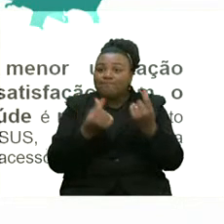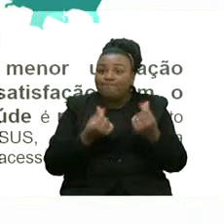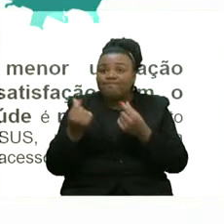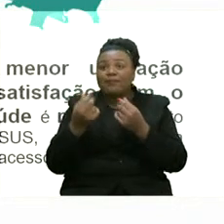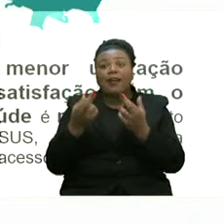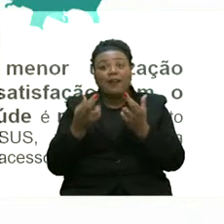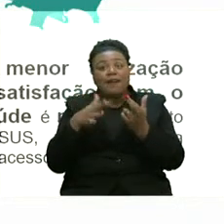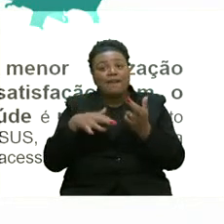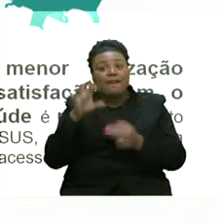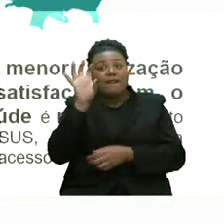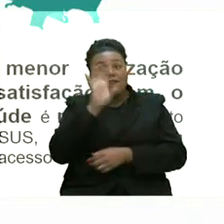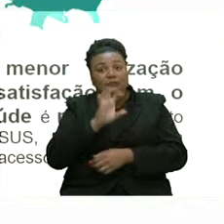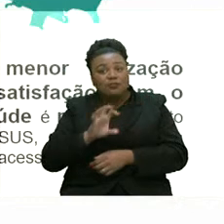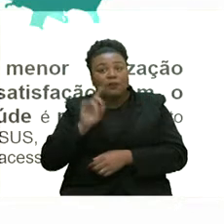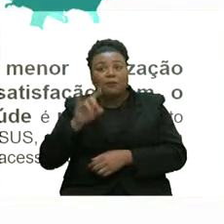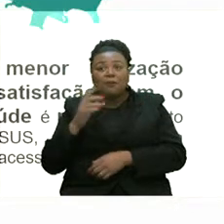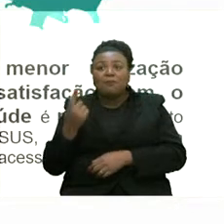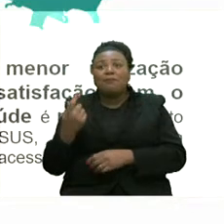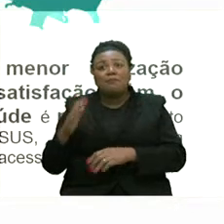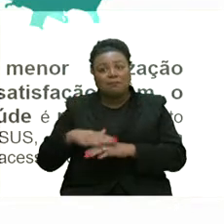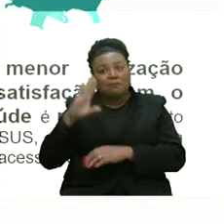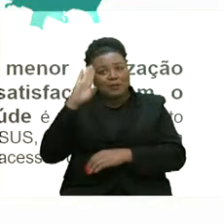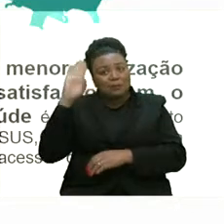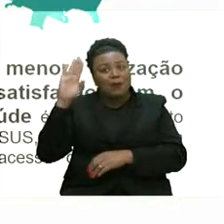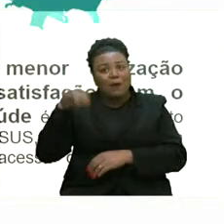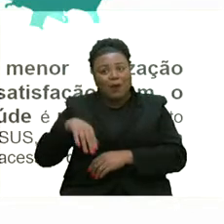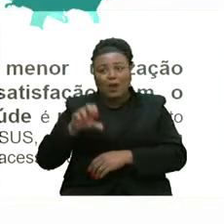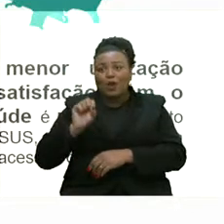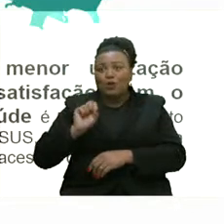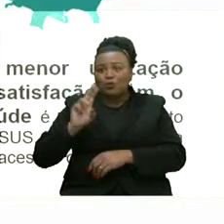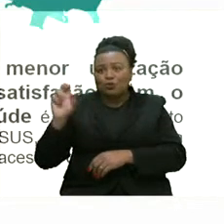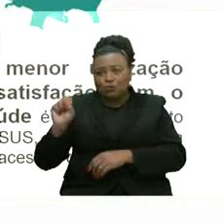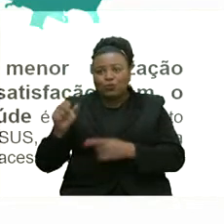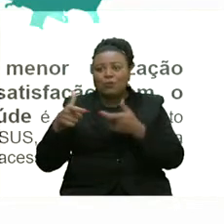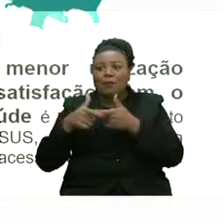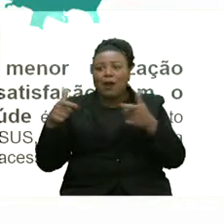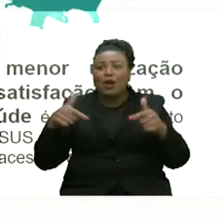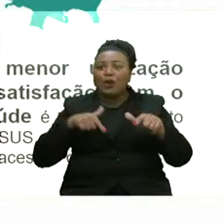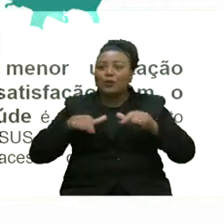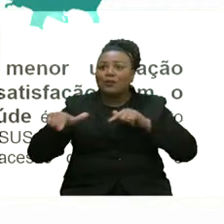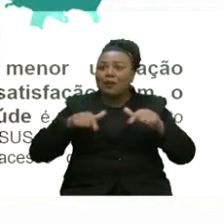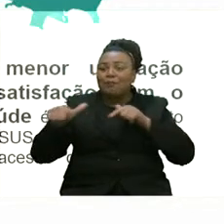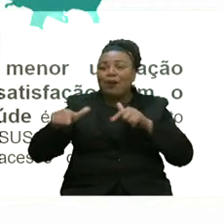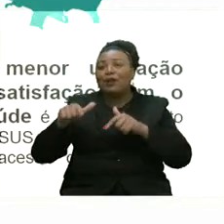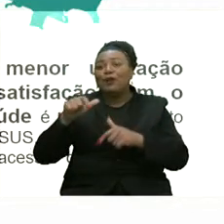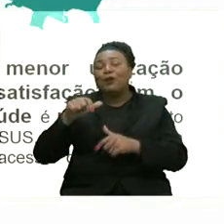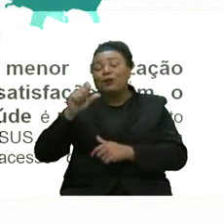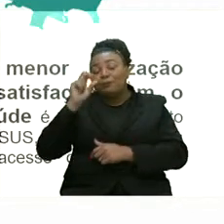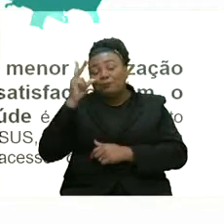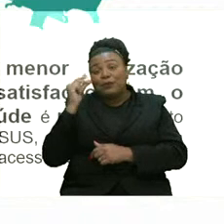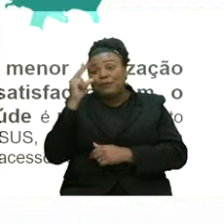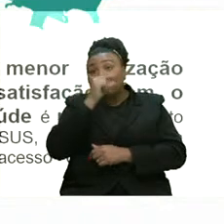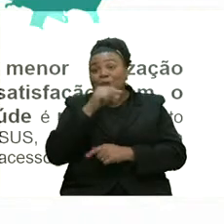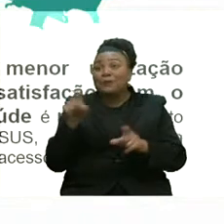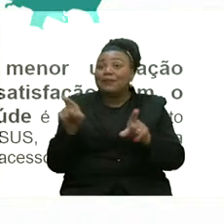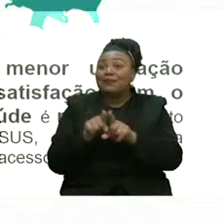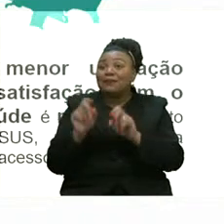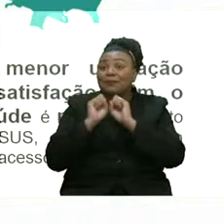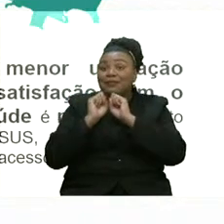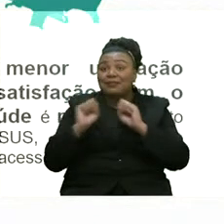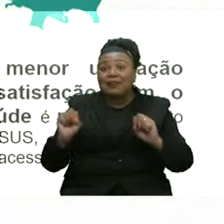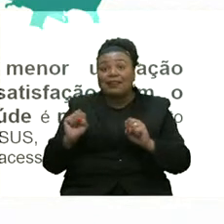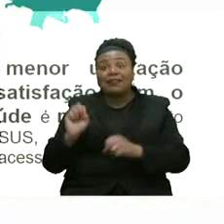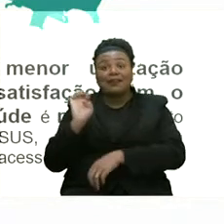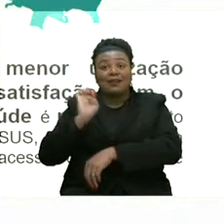região, maior a importância do SUS, maior será o trabalho das prefeituras e também da Secretaria de